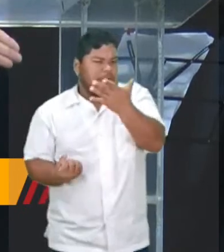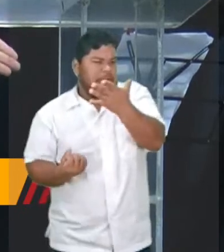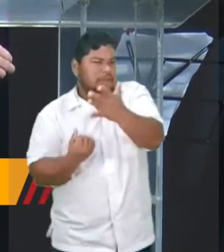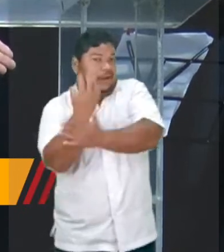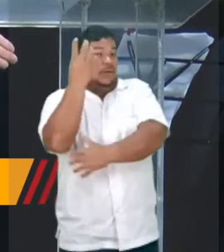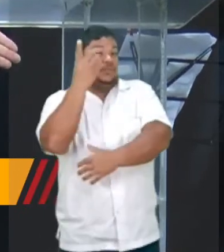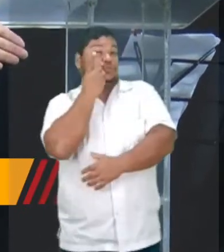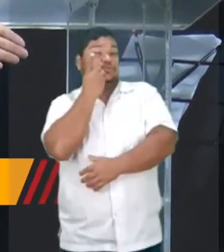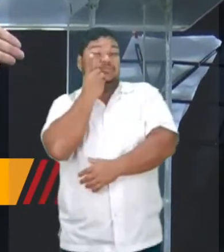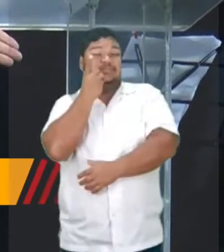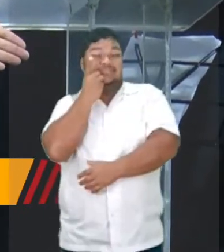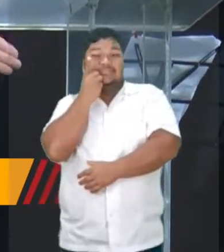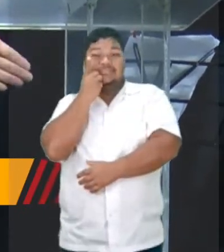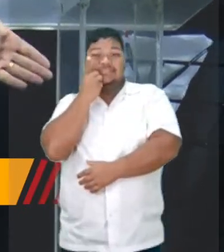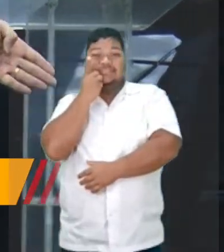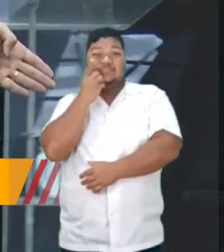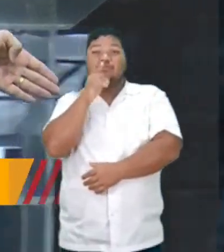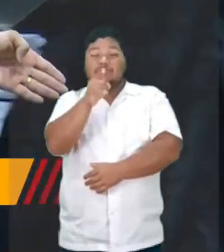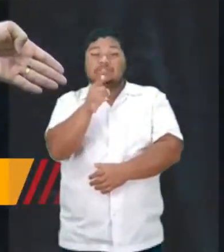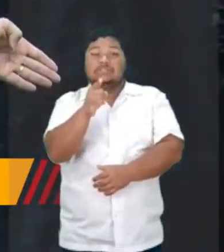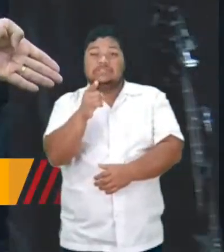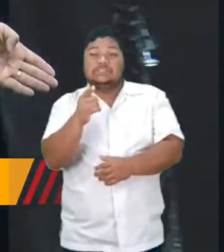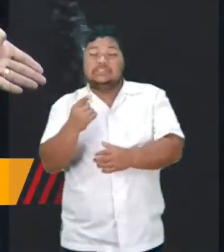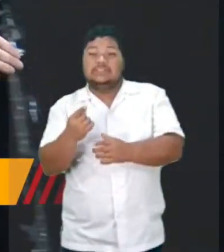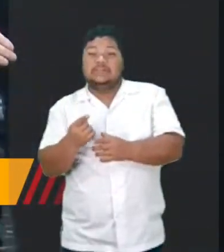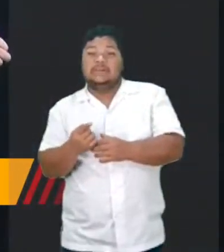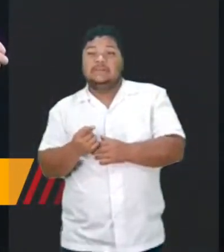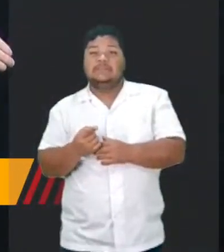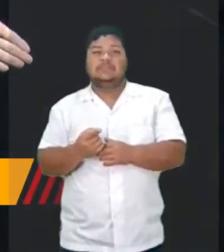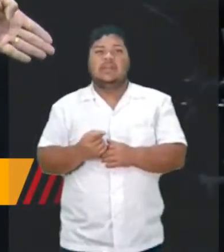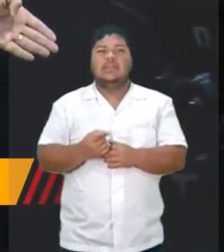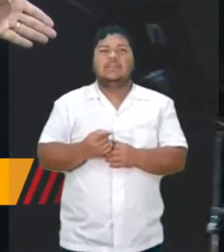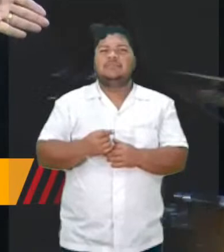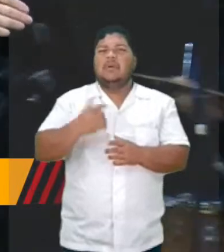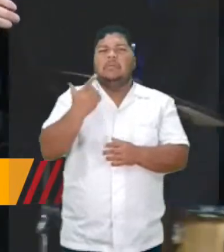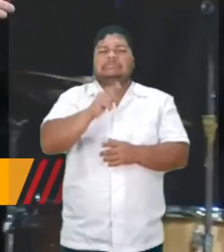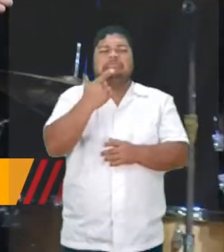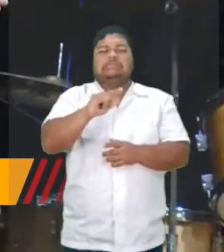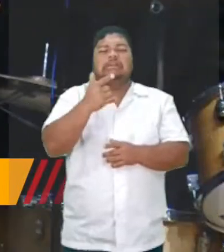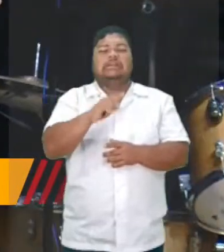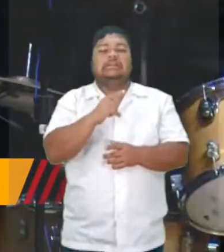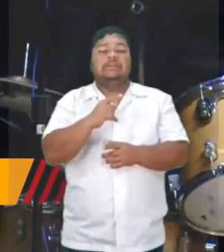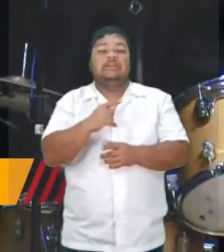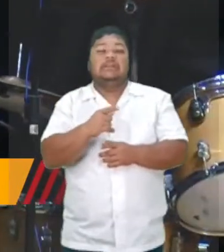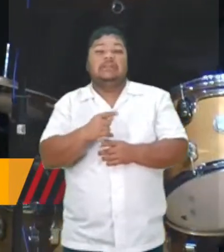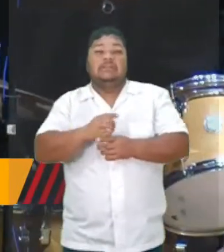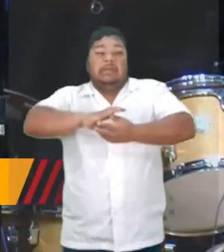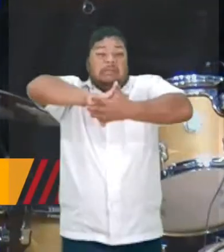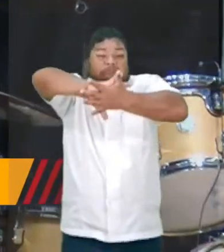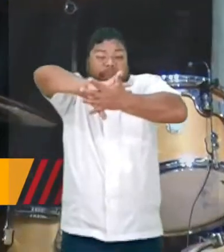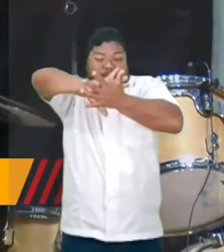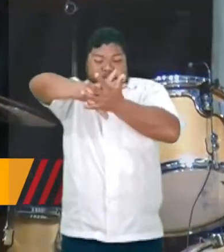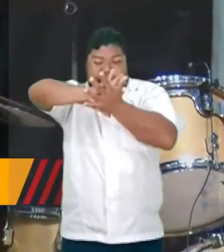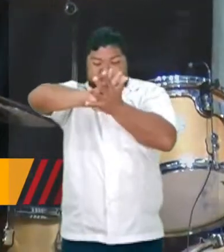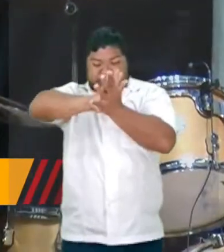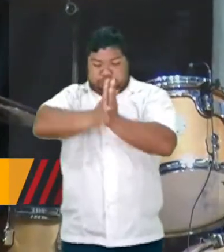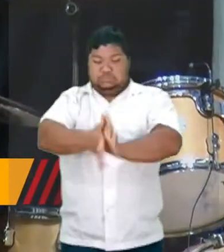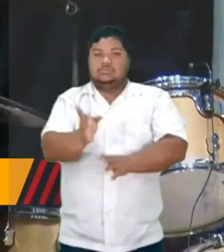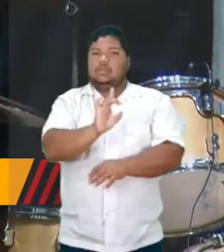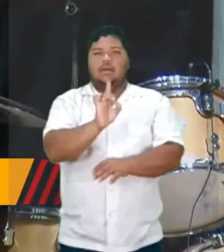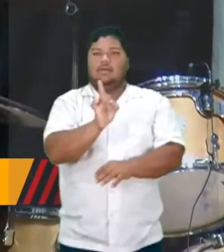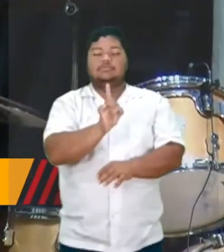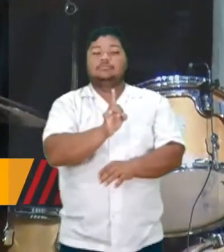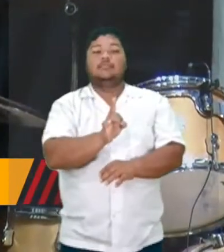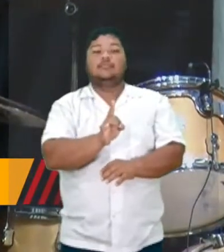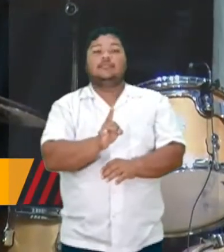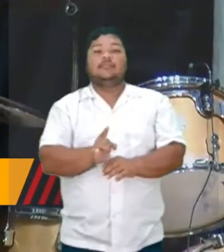Você entrou na eternidade, porque não existe aniquilamento final para o ser humano. Todos nós vamos passar a eternidade em